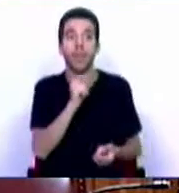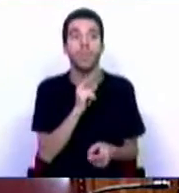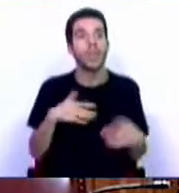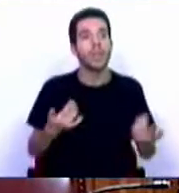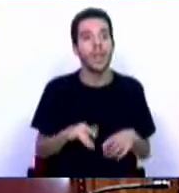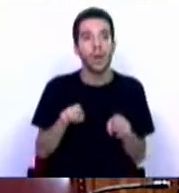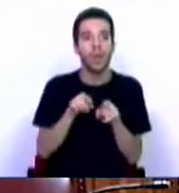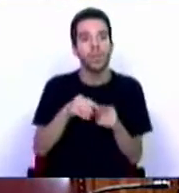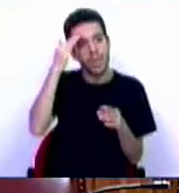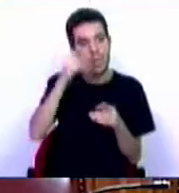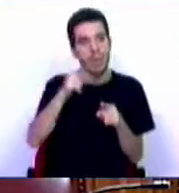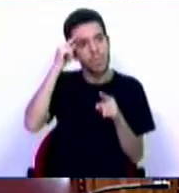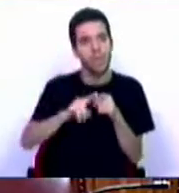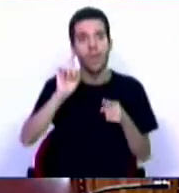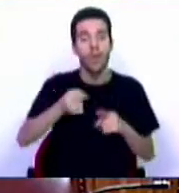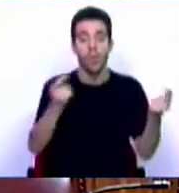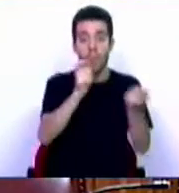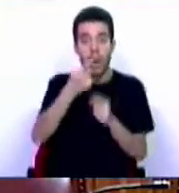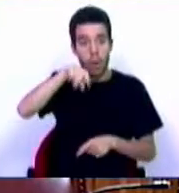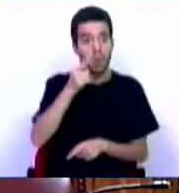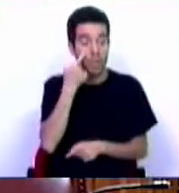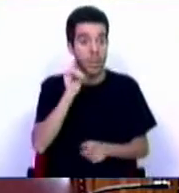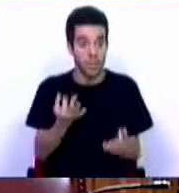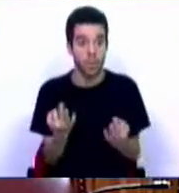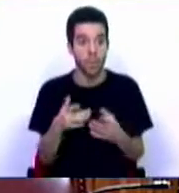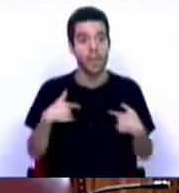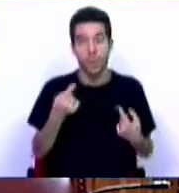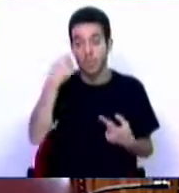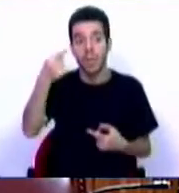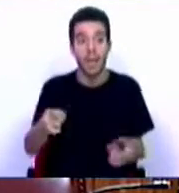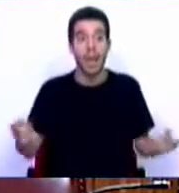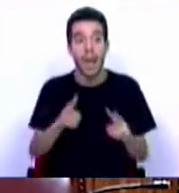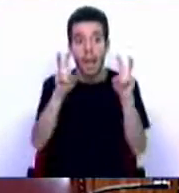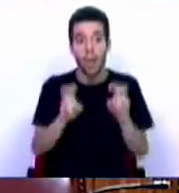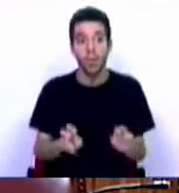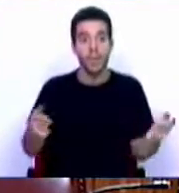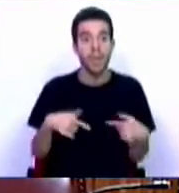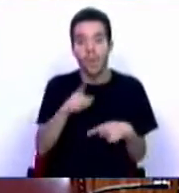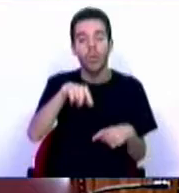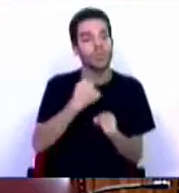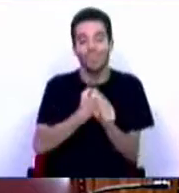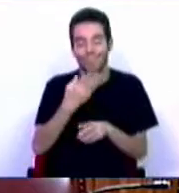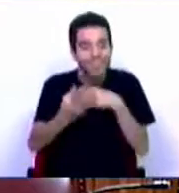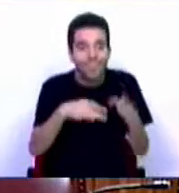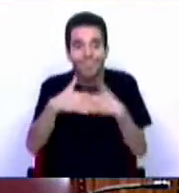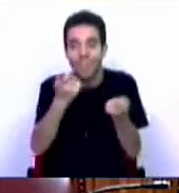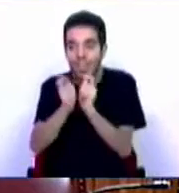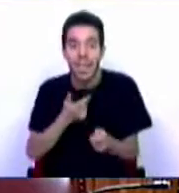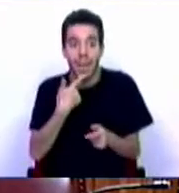regime fundacional. Conhecemos bem esse debate, aliás, na especialidade é uma matéria que não temos margem para trabalhá-la, mas estes